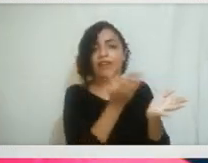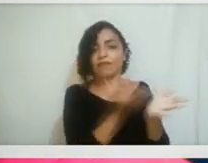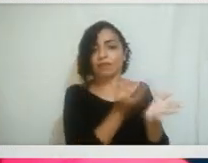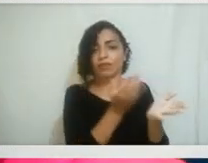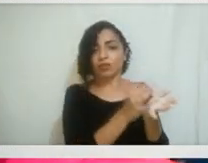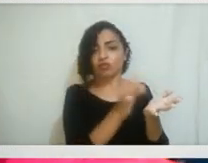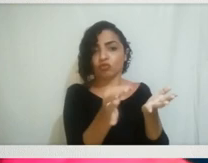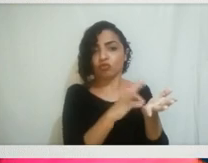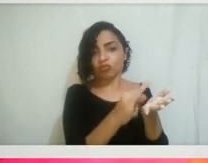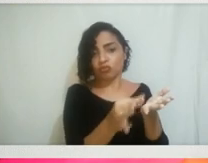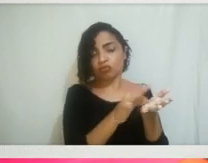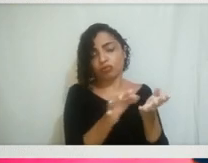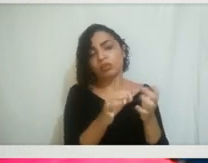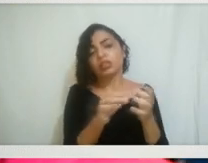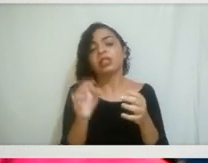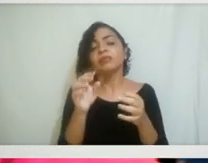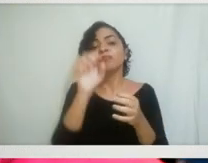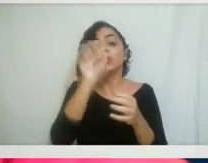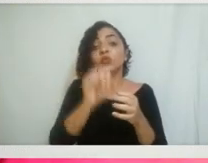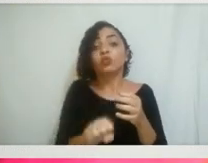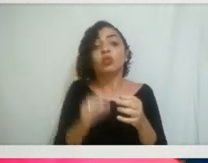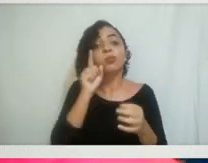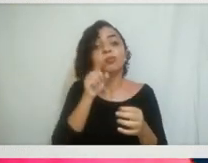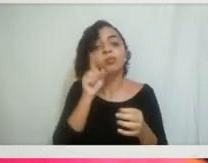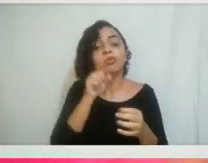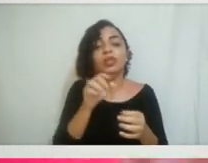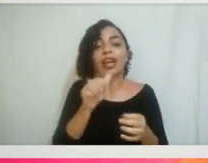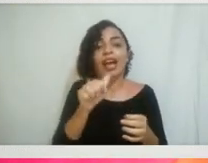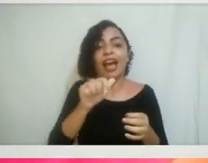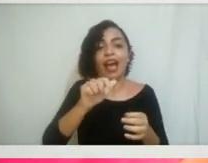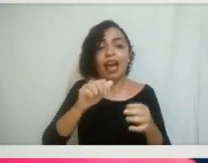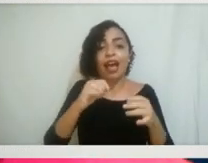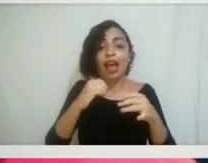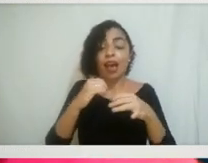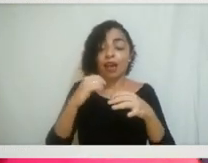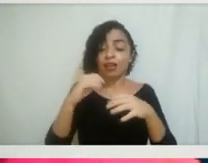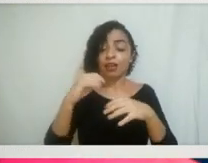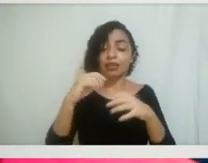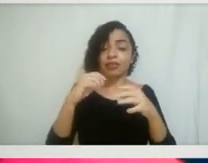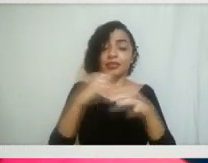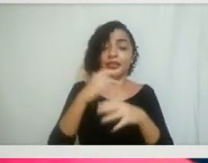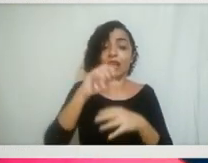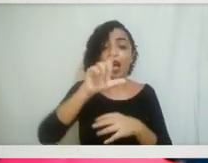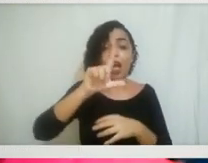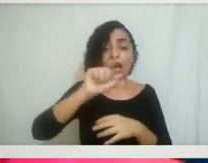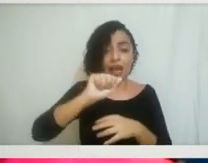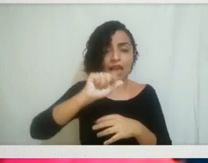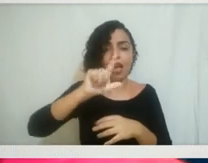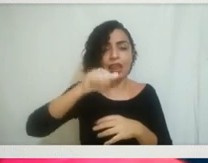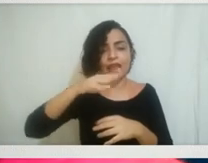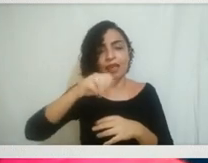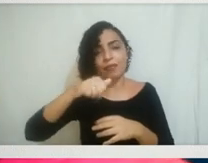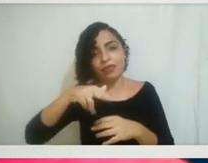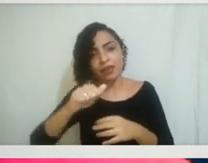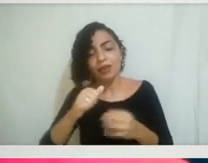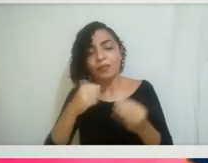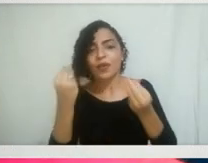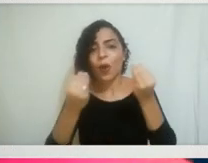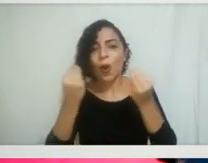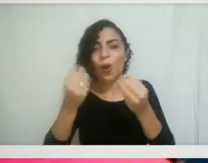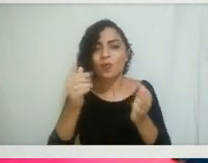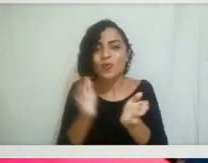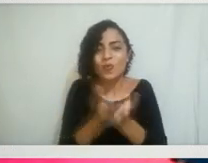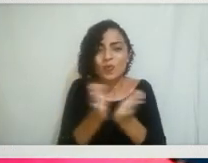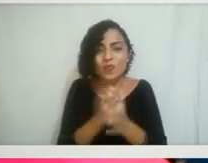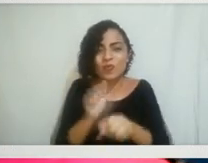fazer uma reportagem no sul dos Estados Unidos, no Alabama, da pobreza de algumas situações durante a pobreza